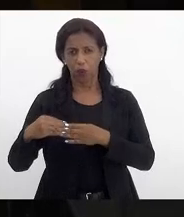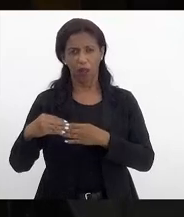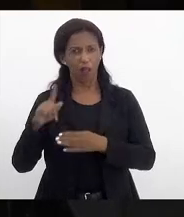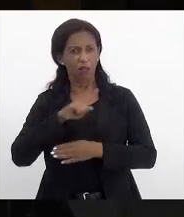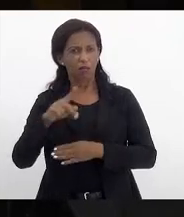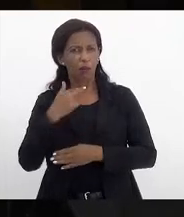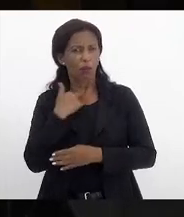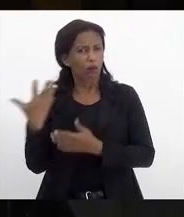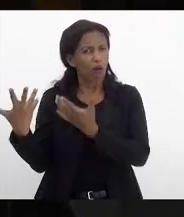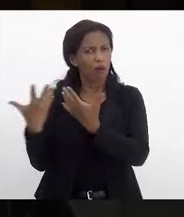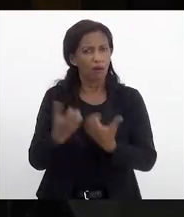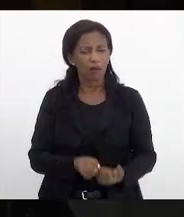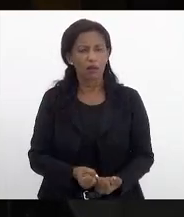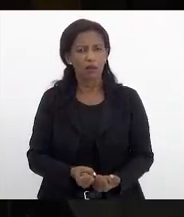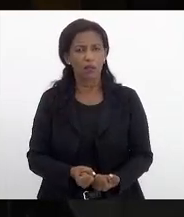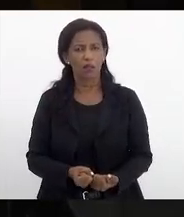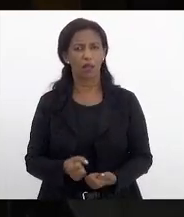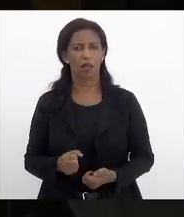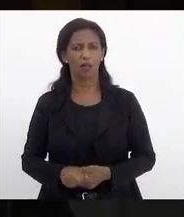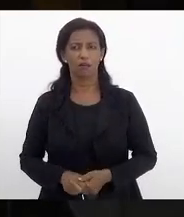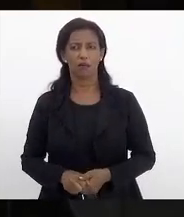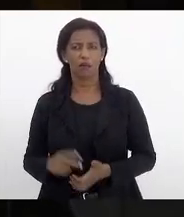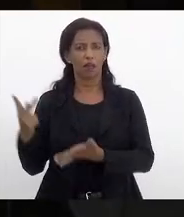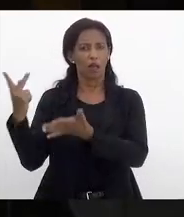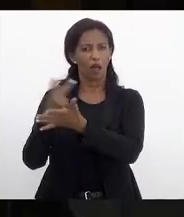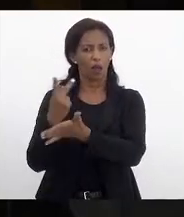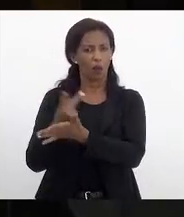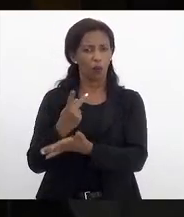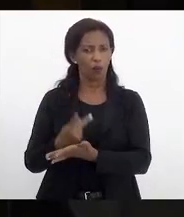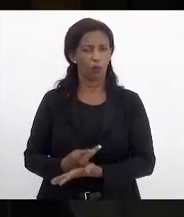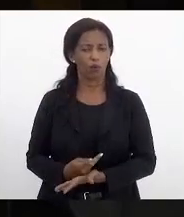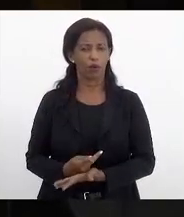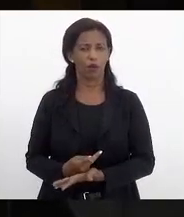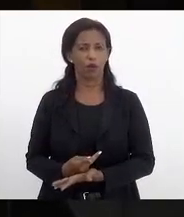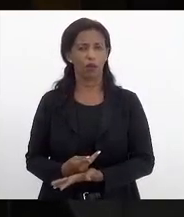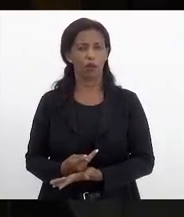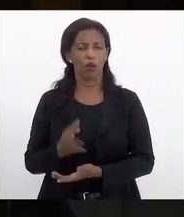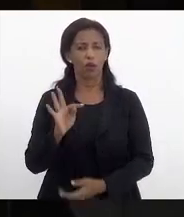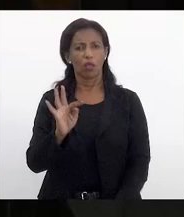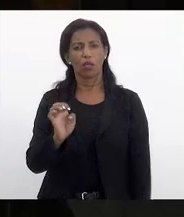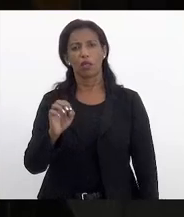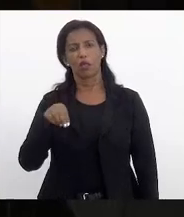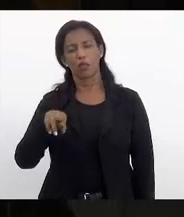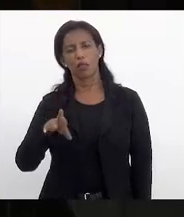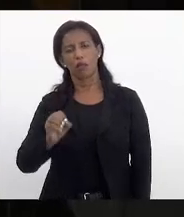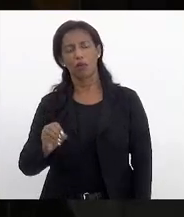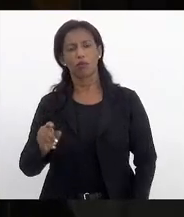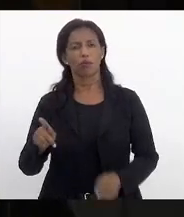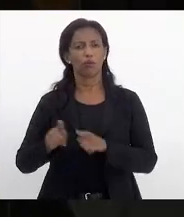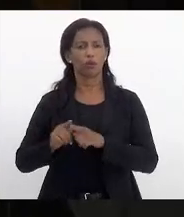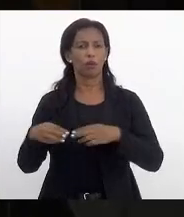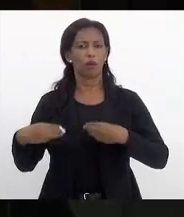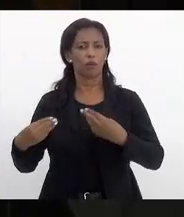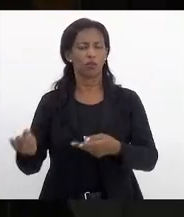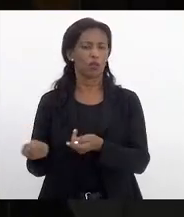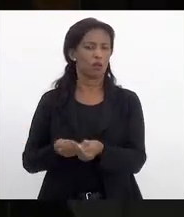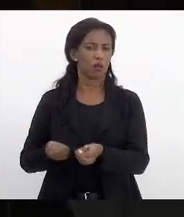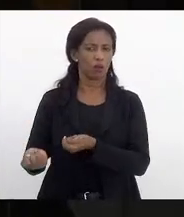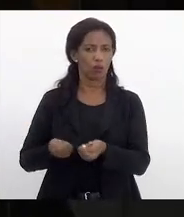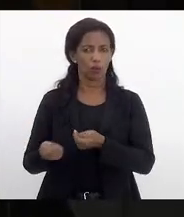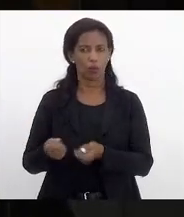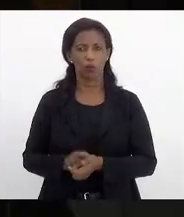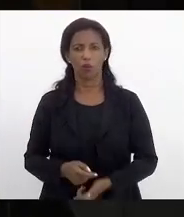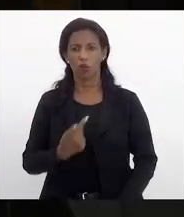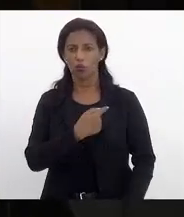não nos rendamos à sanha destruidora do Tesouro Nacional, do Ministério da Economia e